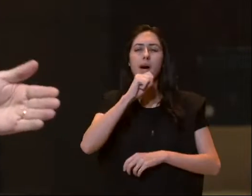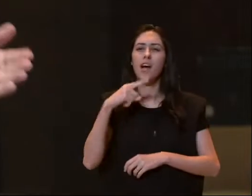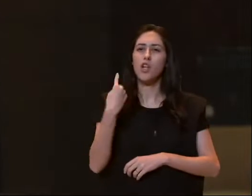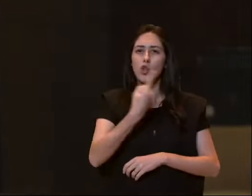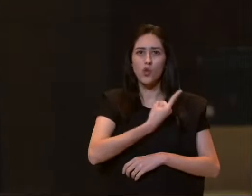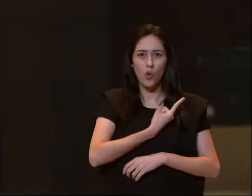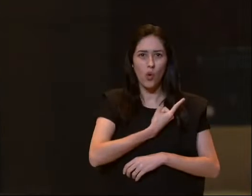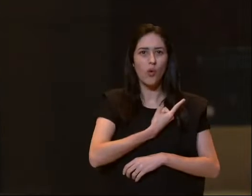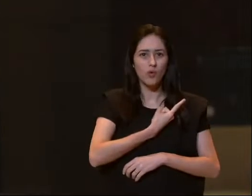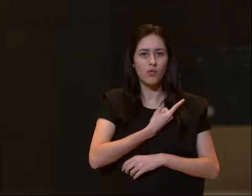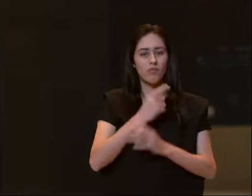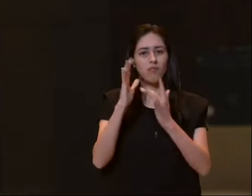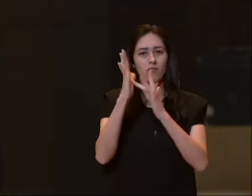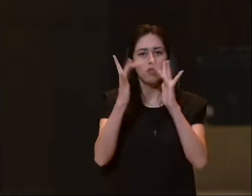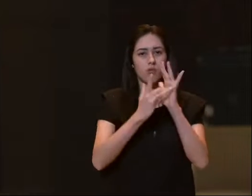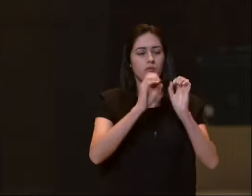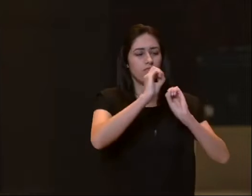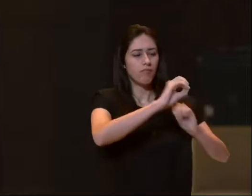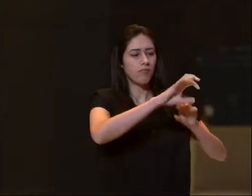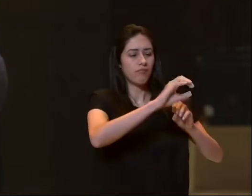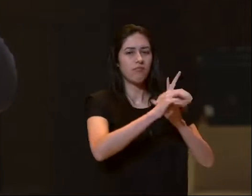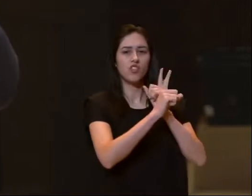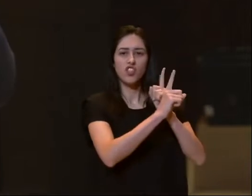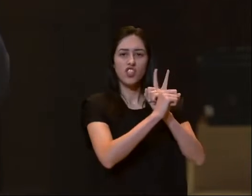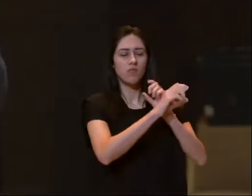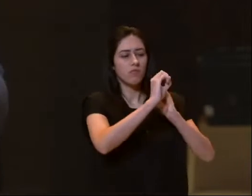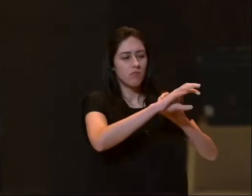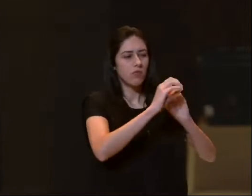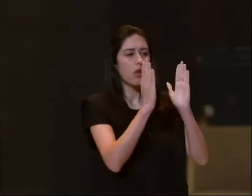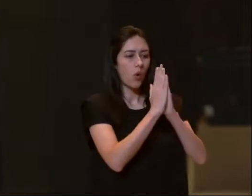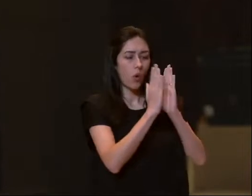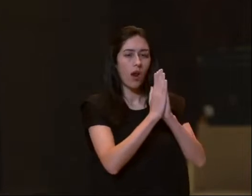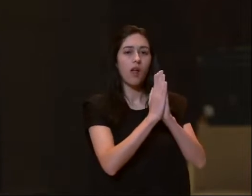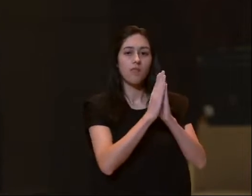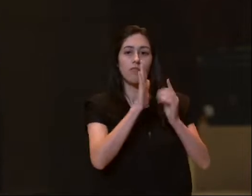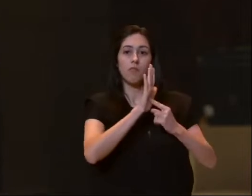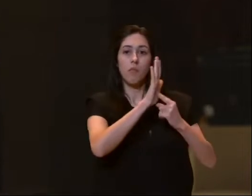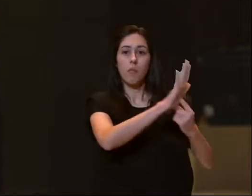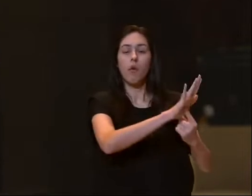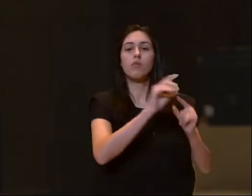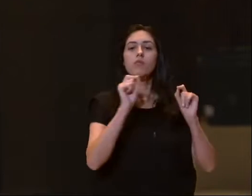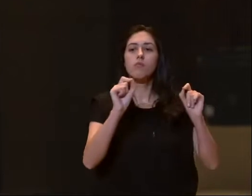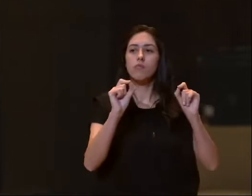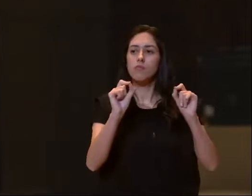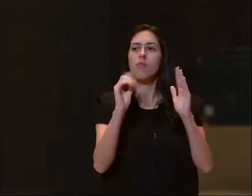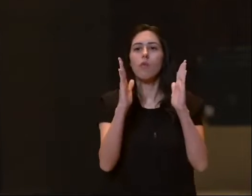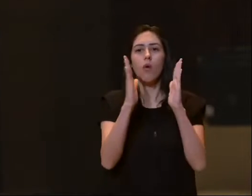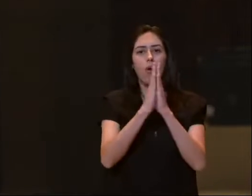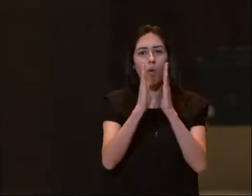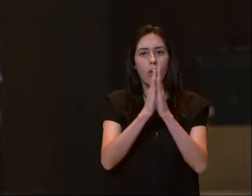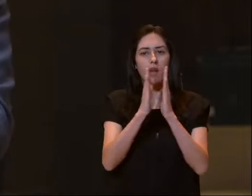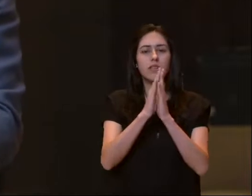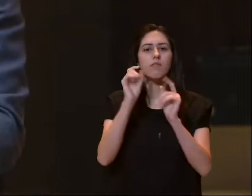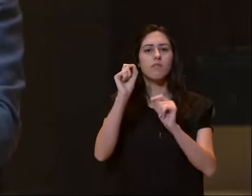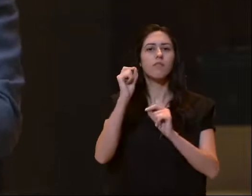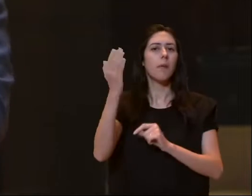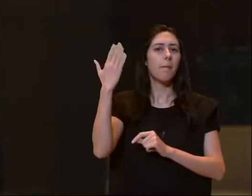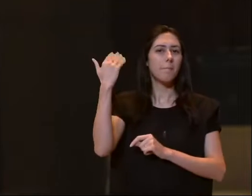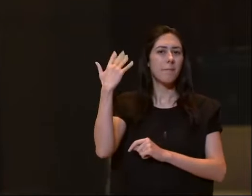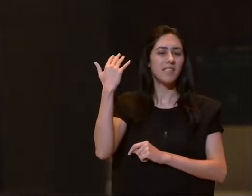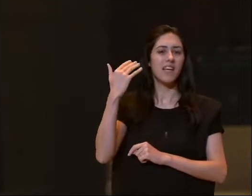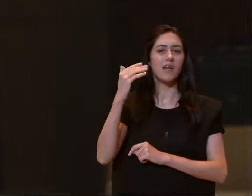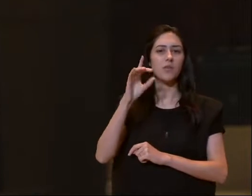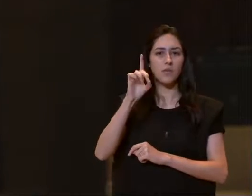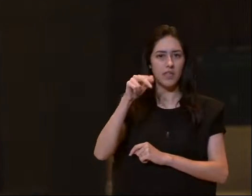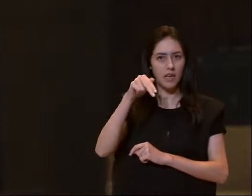estava ensinando os discípulos a orar. A Bíblia nos apresenta a oração de Daniel, quando está procurando uma revelação de Deus.